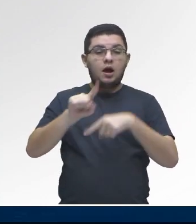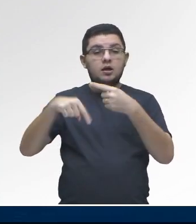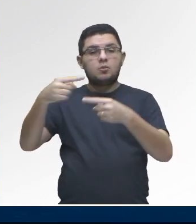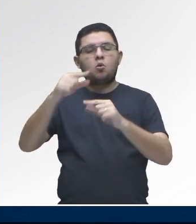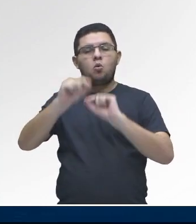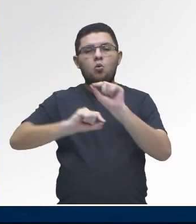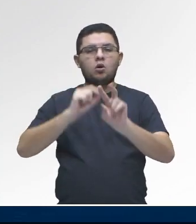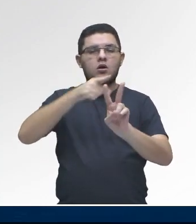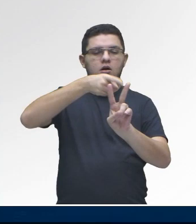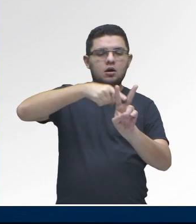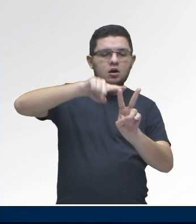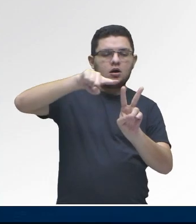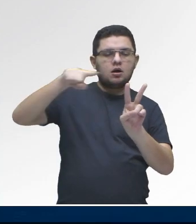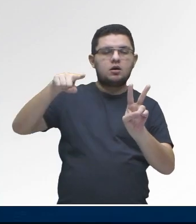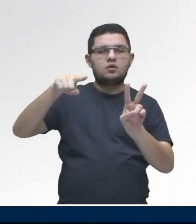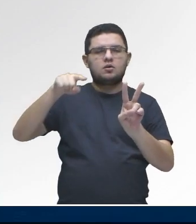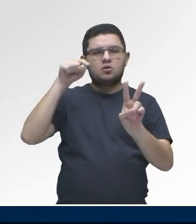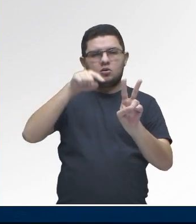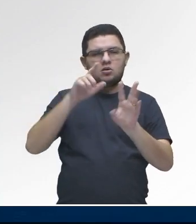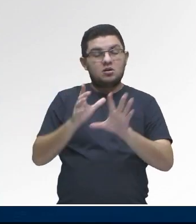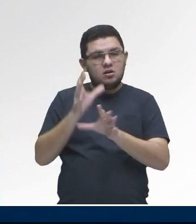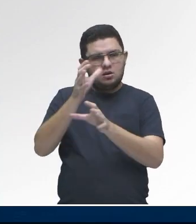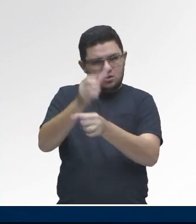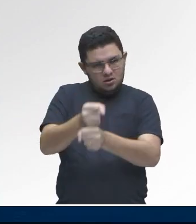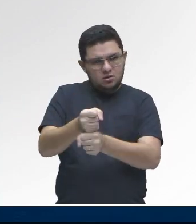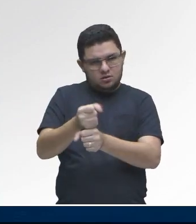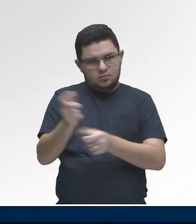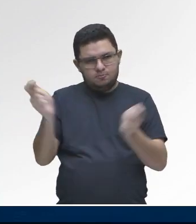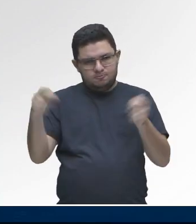e depois você